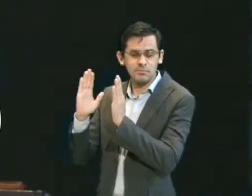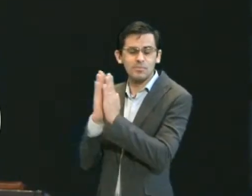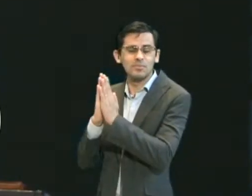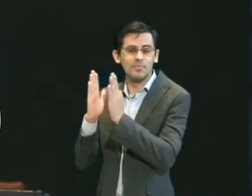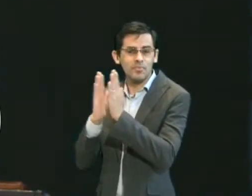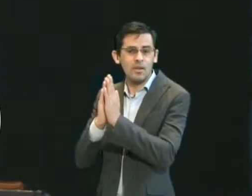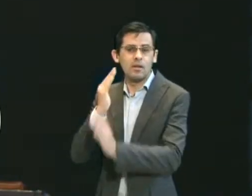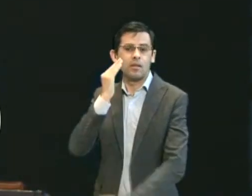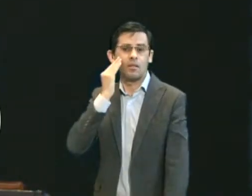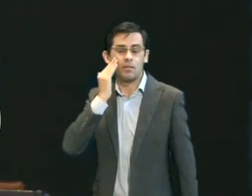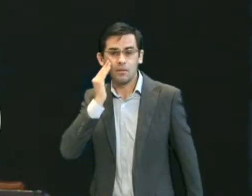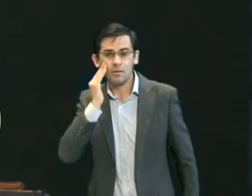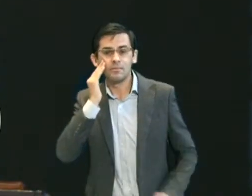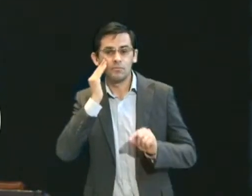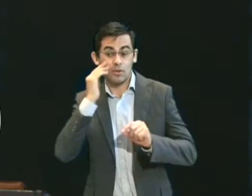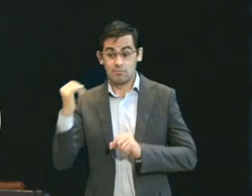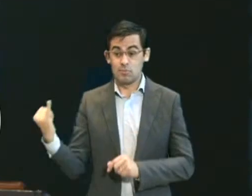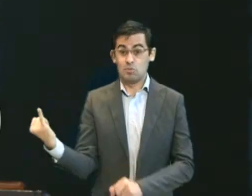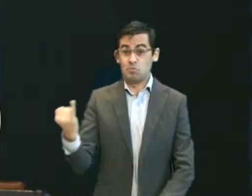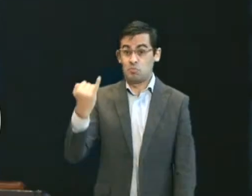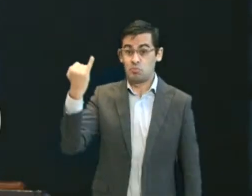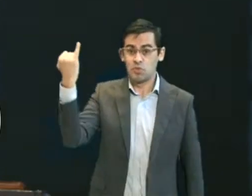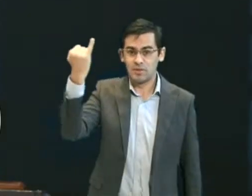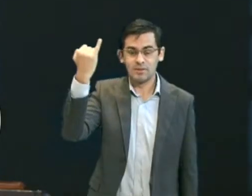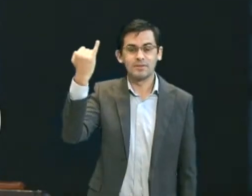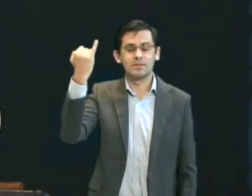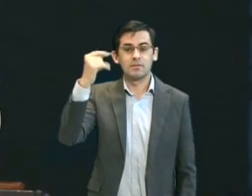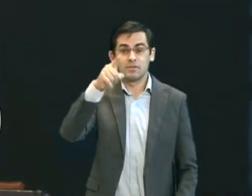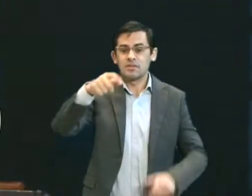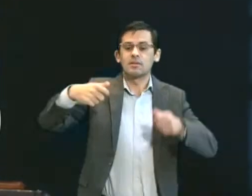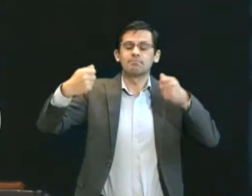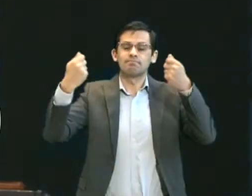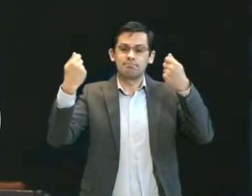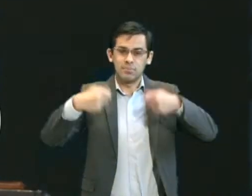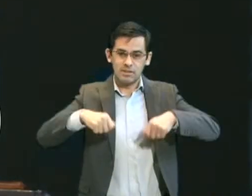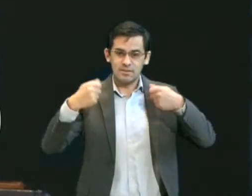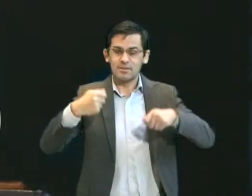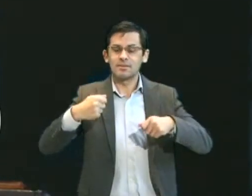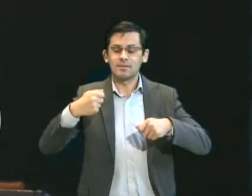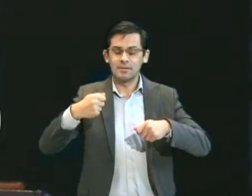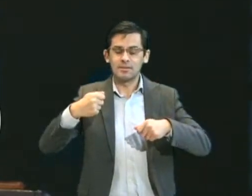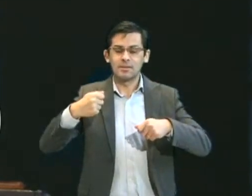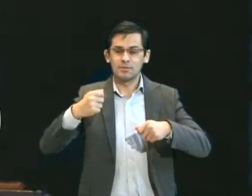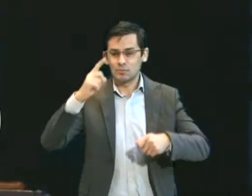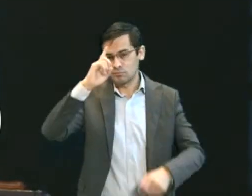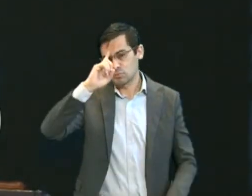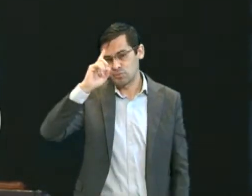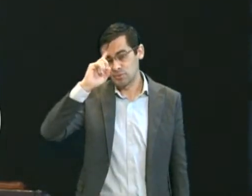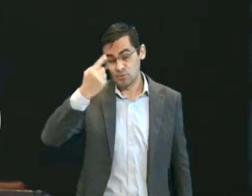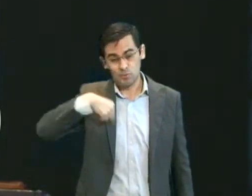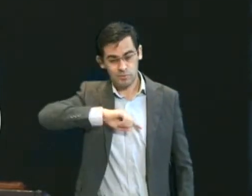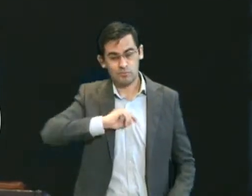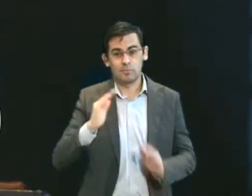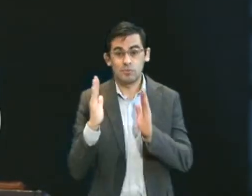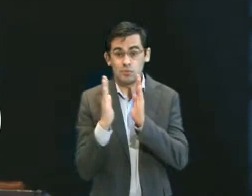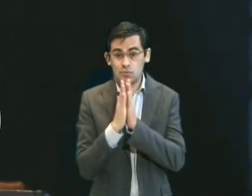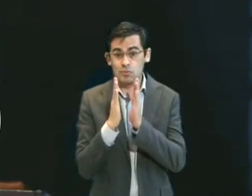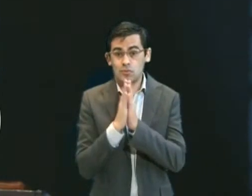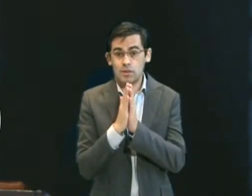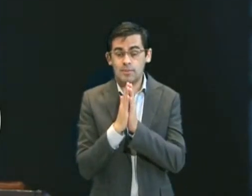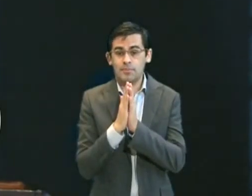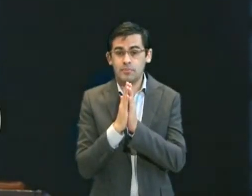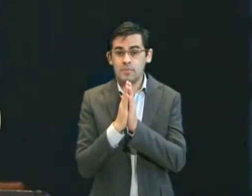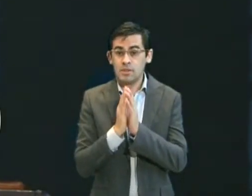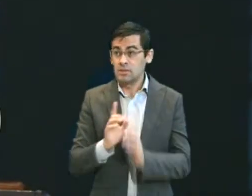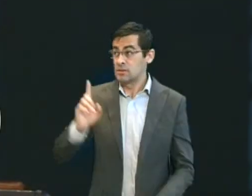entendê-las como uma bênção que você precisa valorizar. Hoje nós vamos orar aqui.